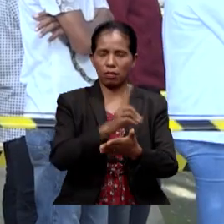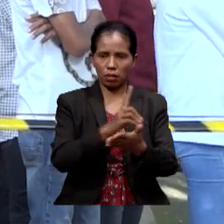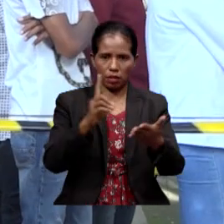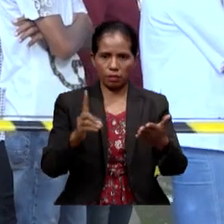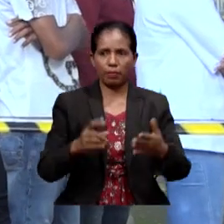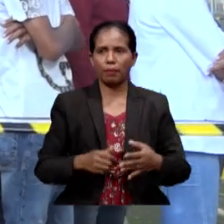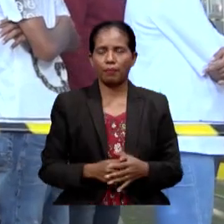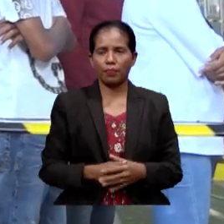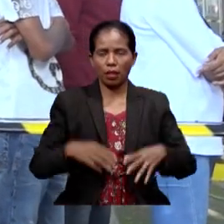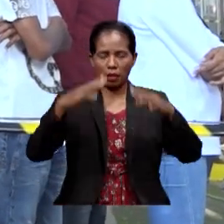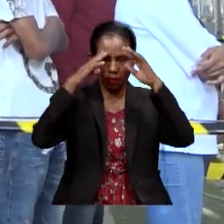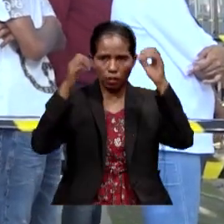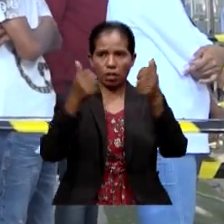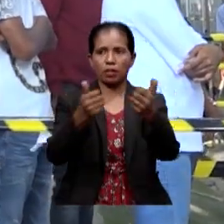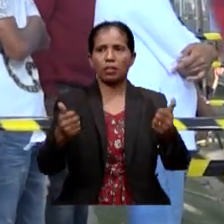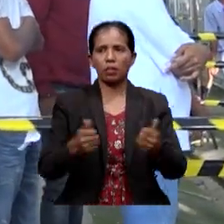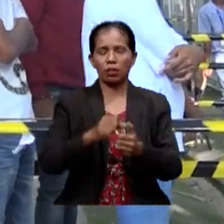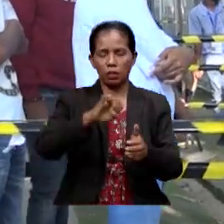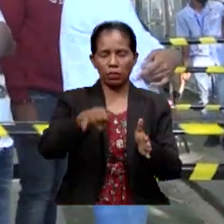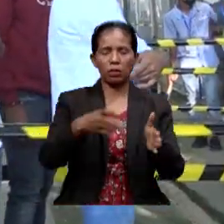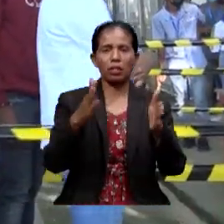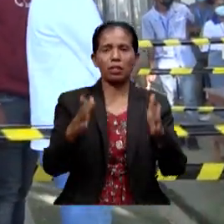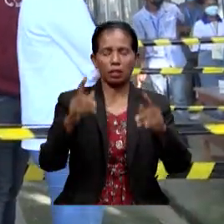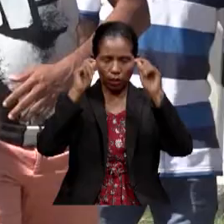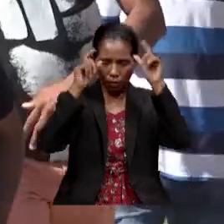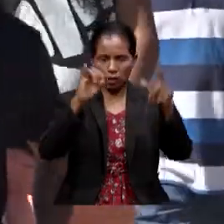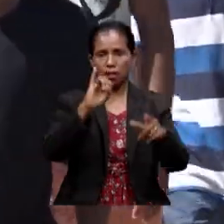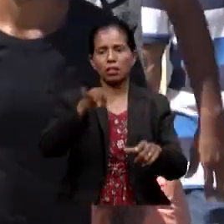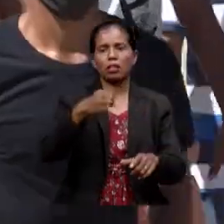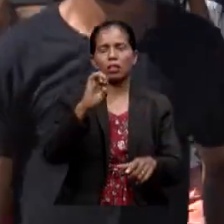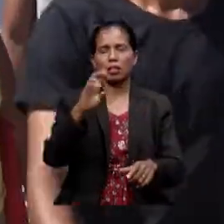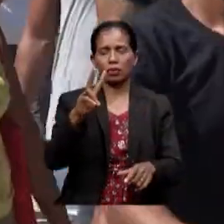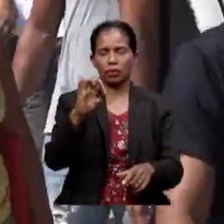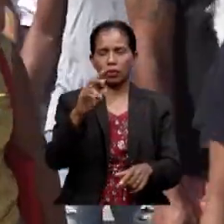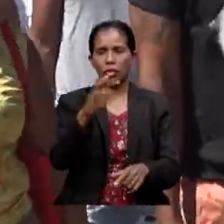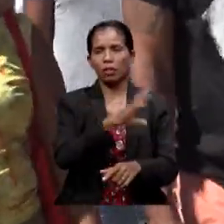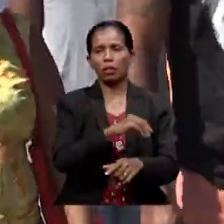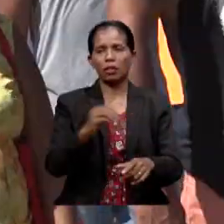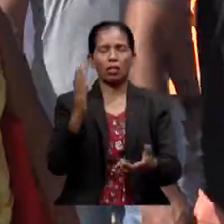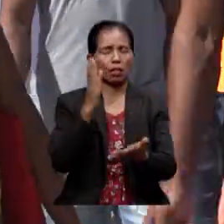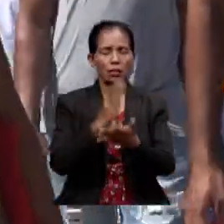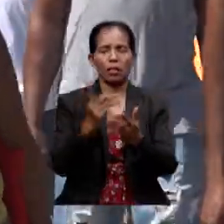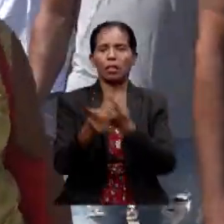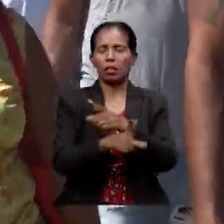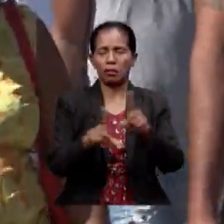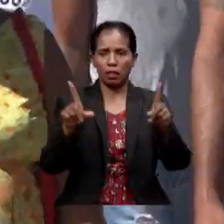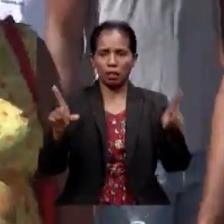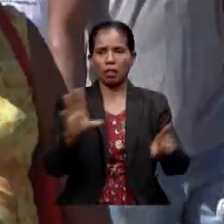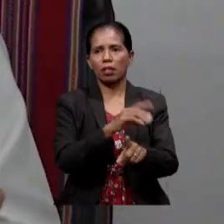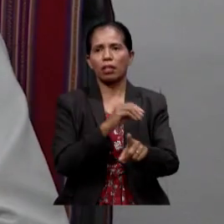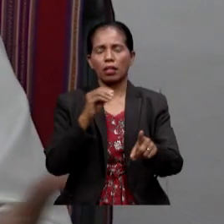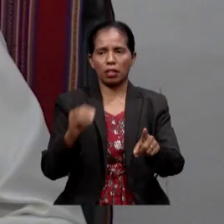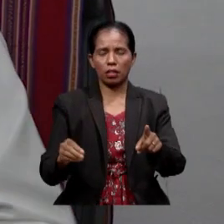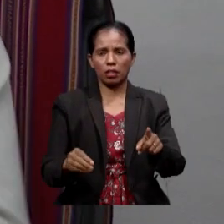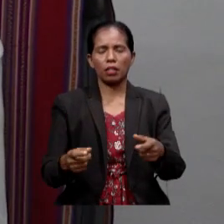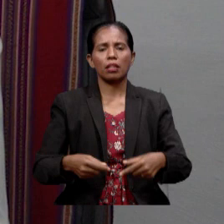ne discriminativo. Presidente da Associação Jornalista Timor-Leste, Zevone Vera, considera situação ne limita a liberdade de imprensa no assunto ne